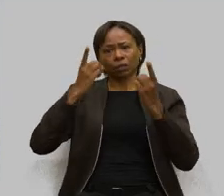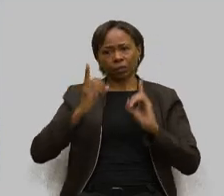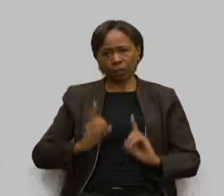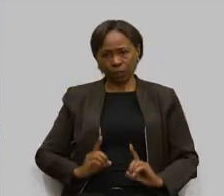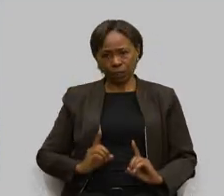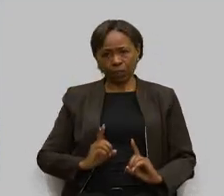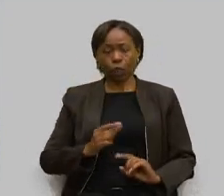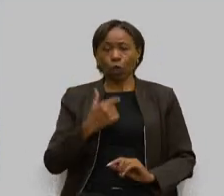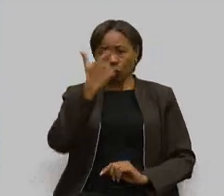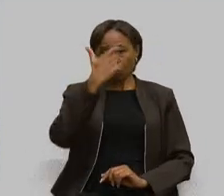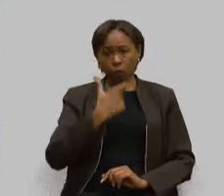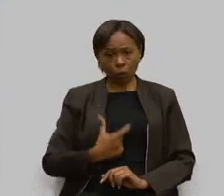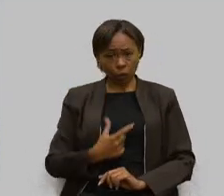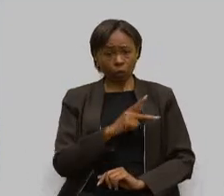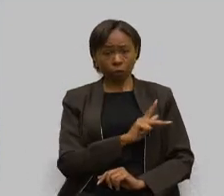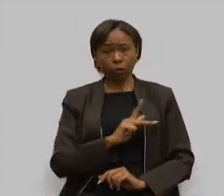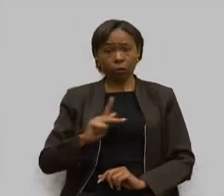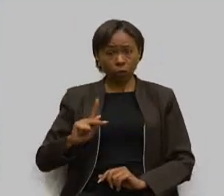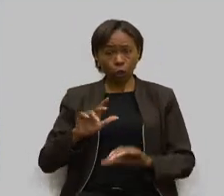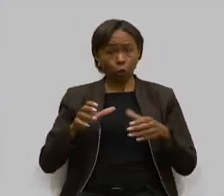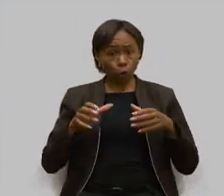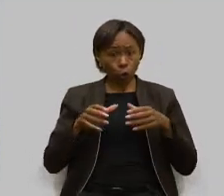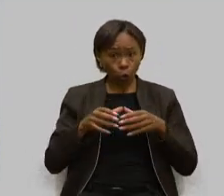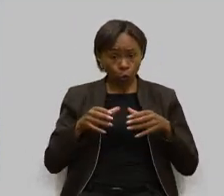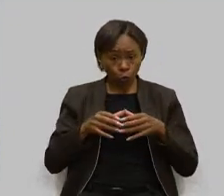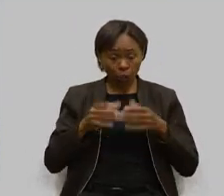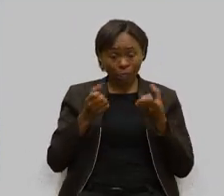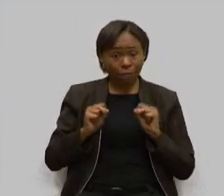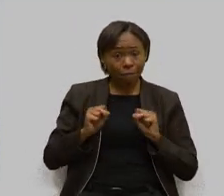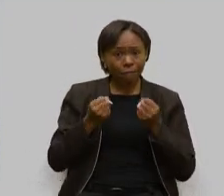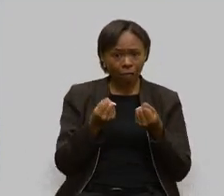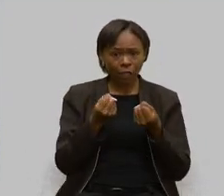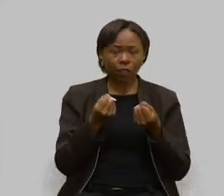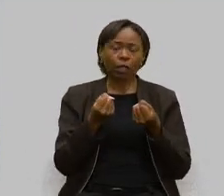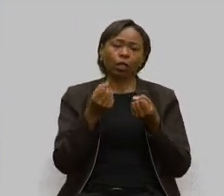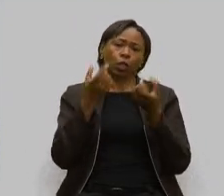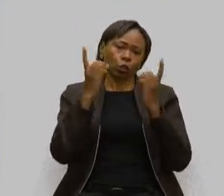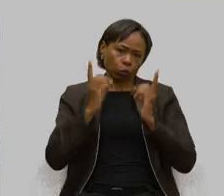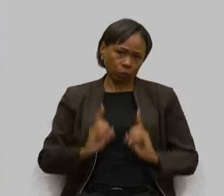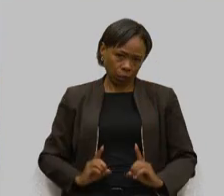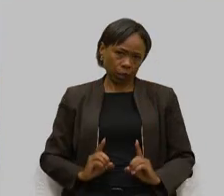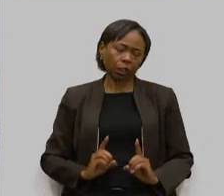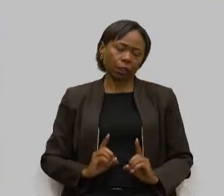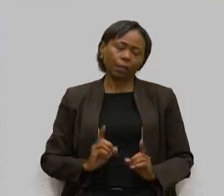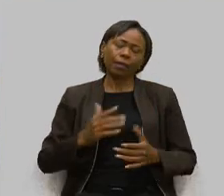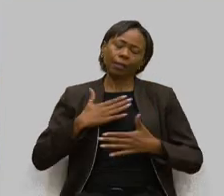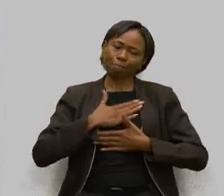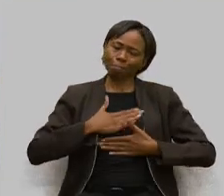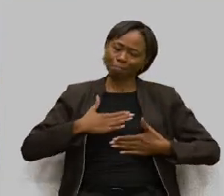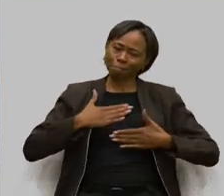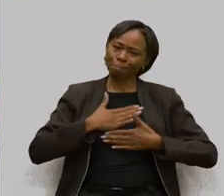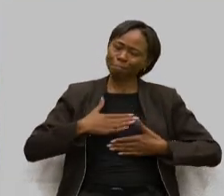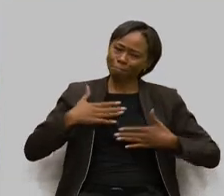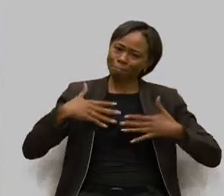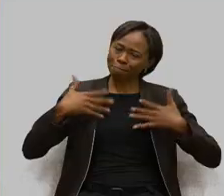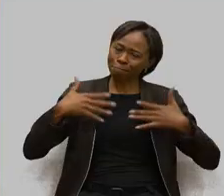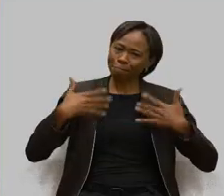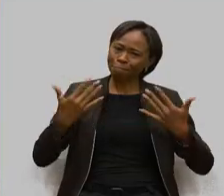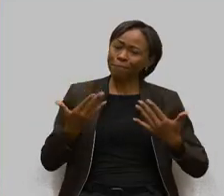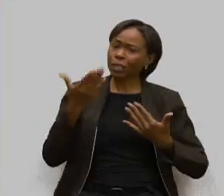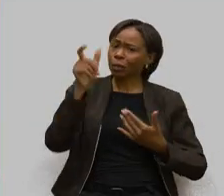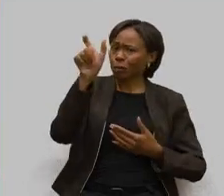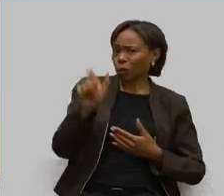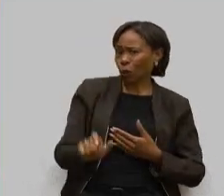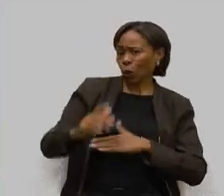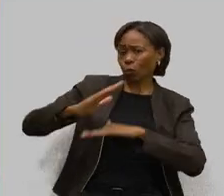presidente da Comissão de defesa dos direitos das pessoas com deficiência a gente fica contente quando algum profissional especialmente da minha